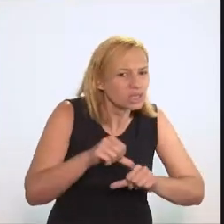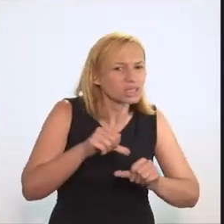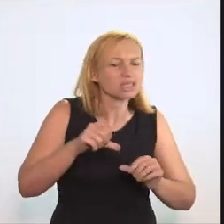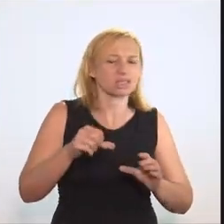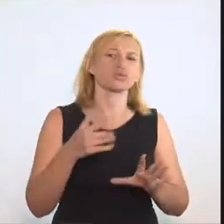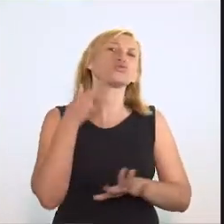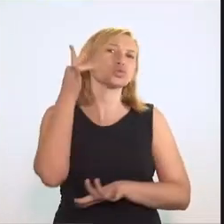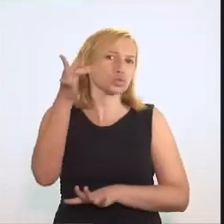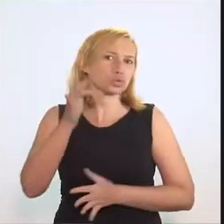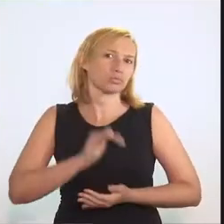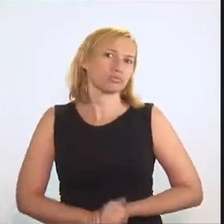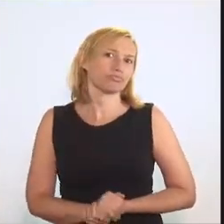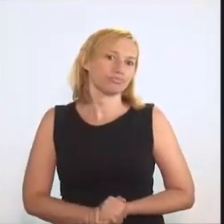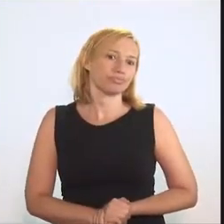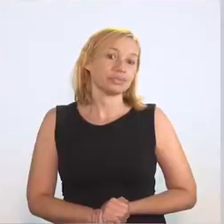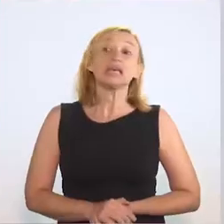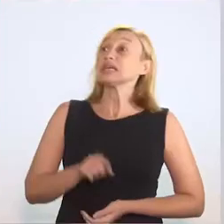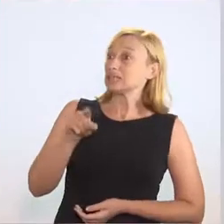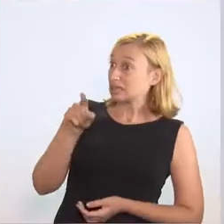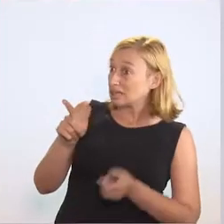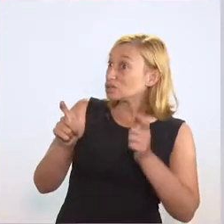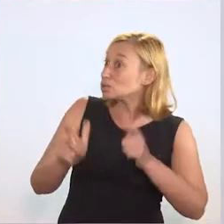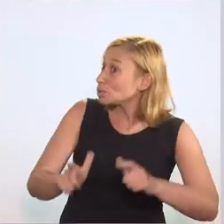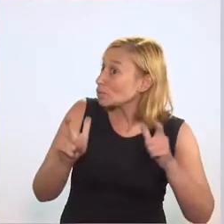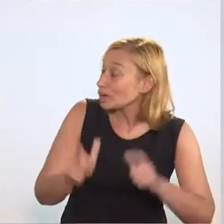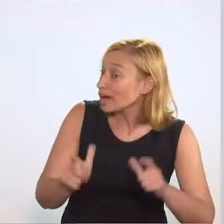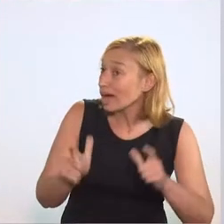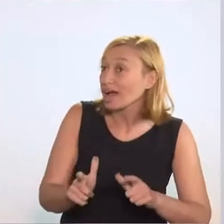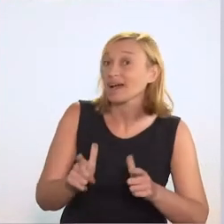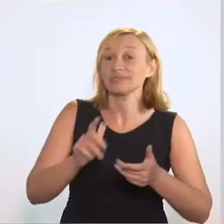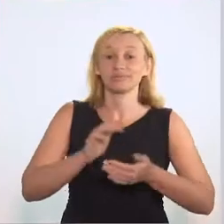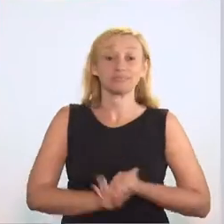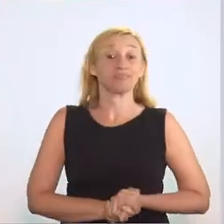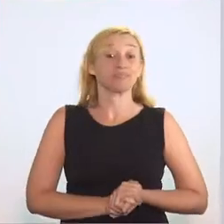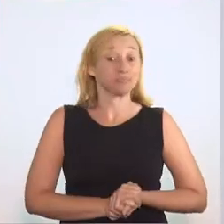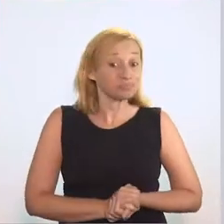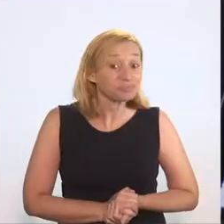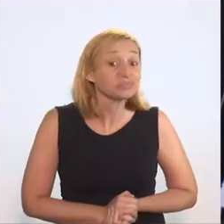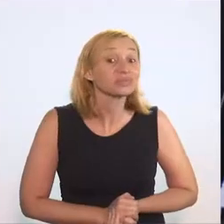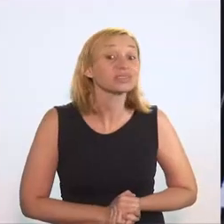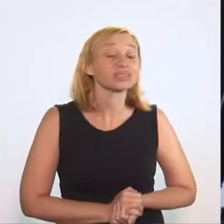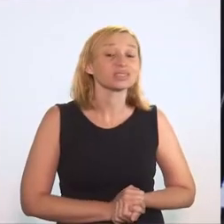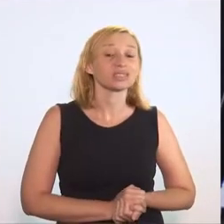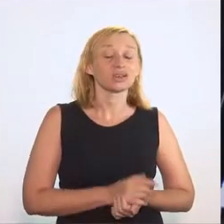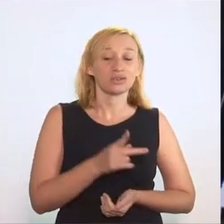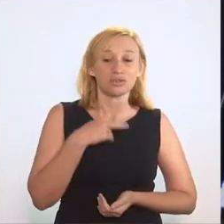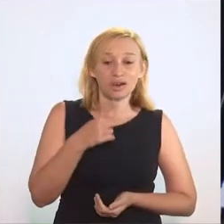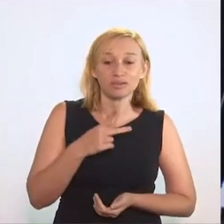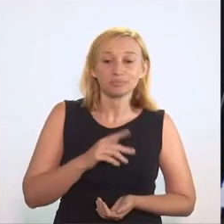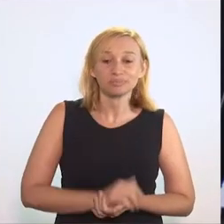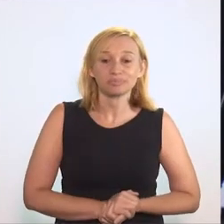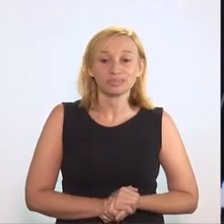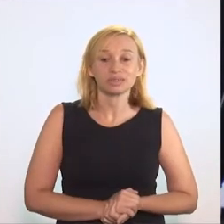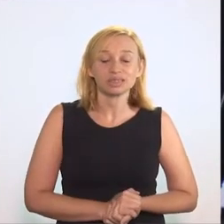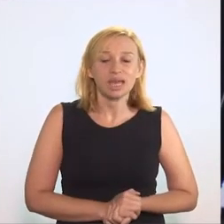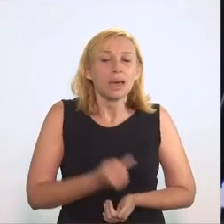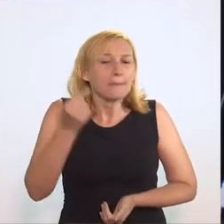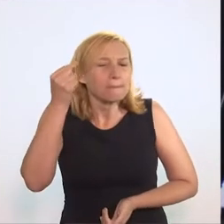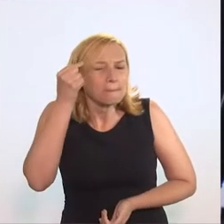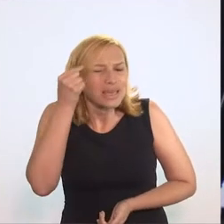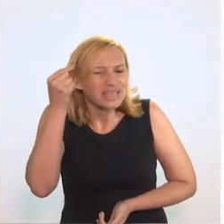mudança no futuro? Com certeza. Então, nesse lugar, eu faço aquela... aquela acupuntura.